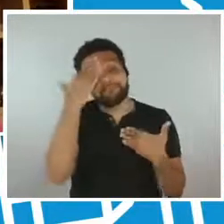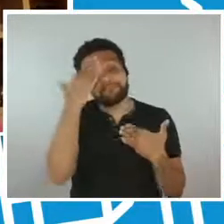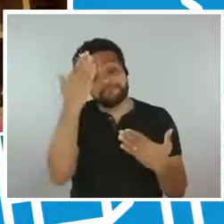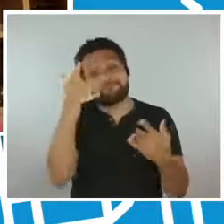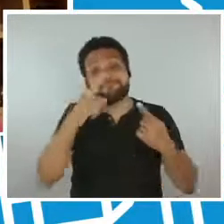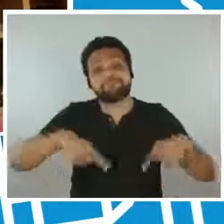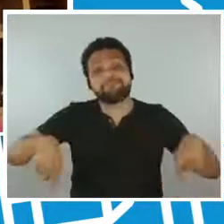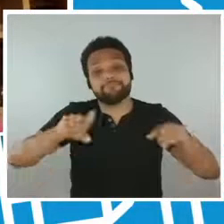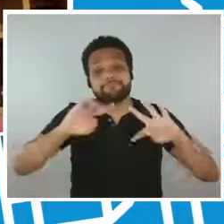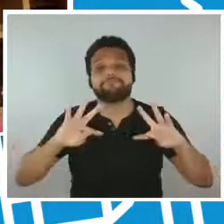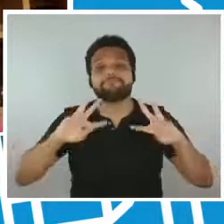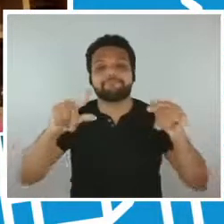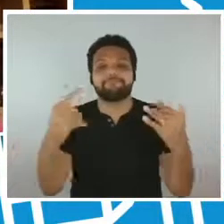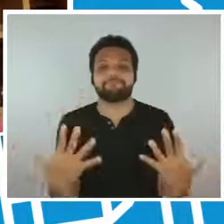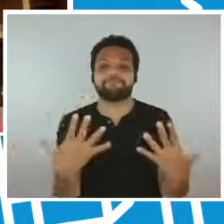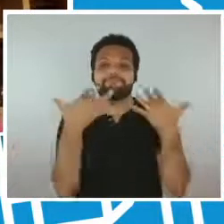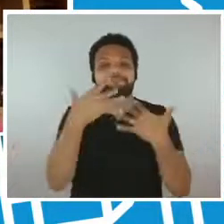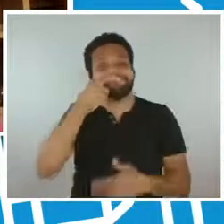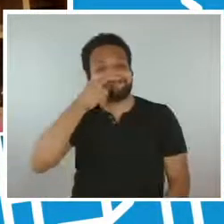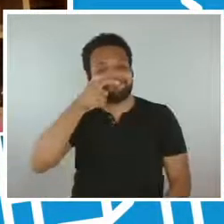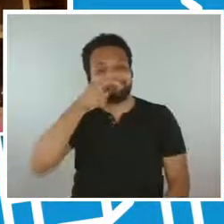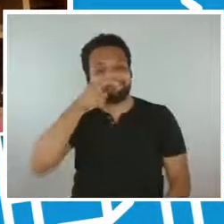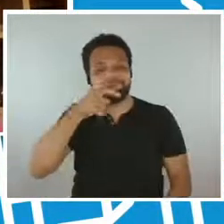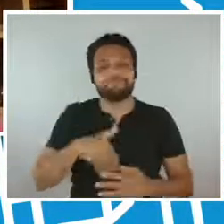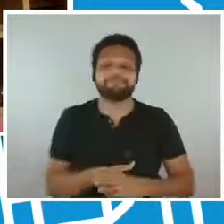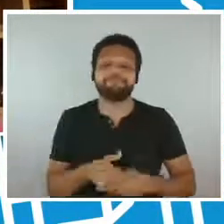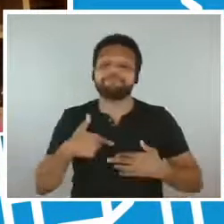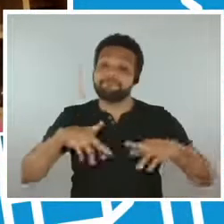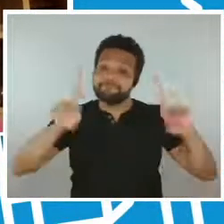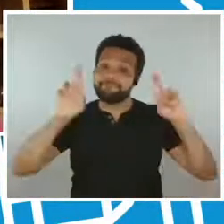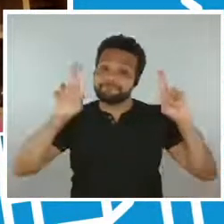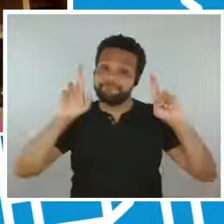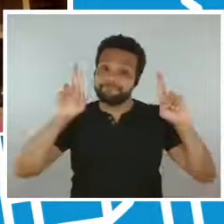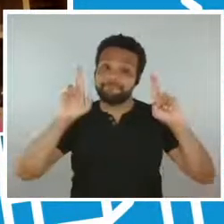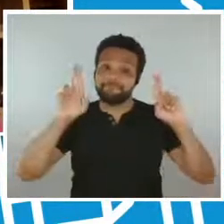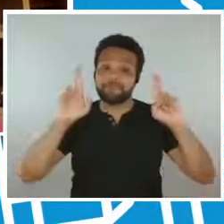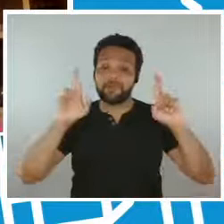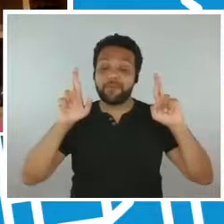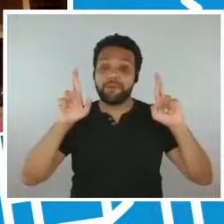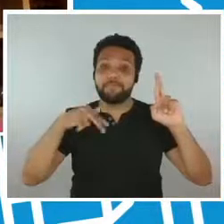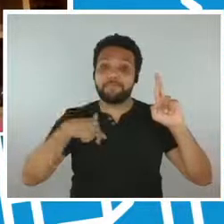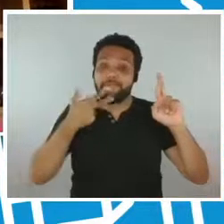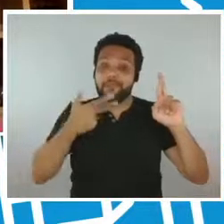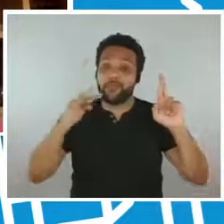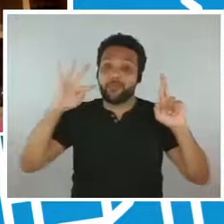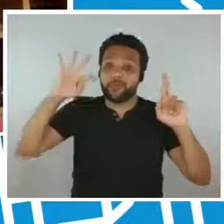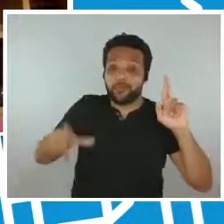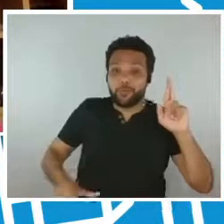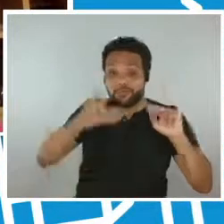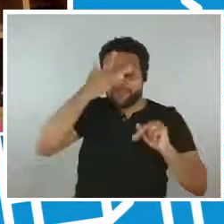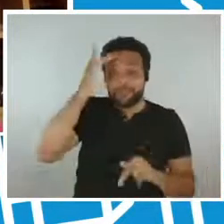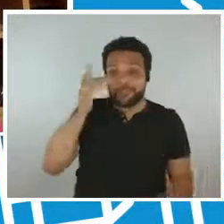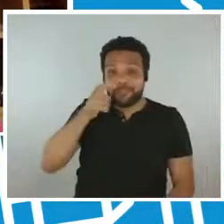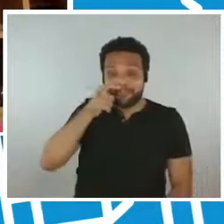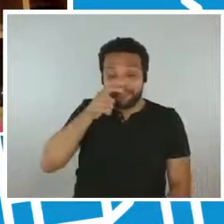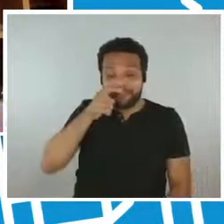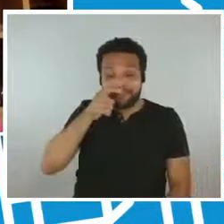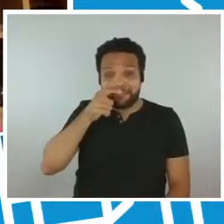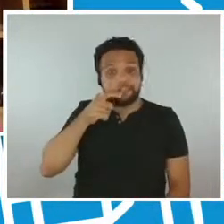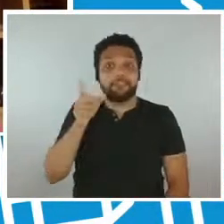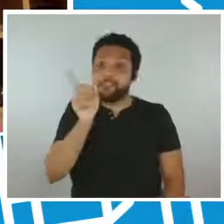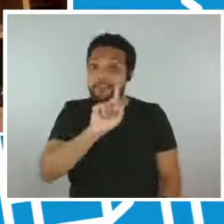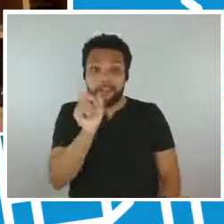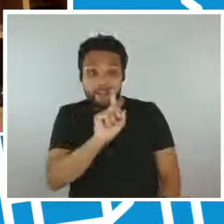participação de vocês. Espero agora ter chegado a todo mundo. Não cheguei. Está